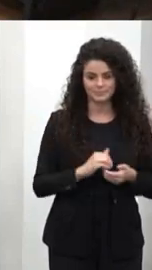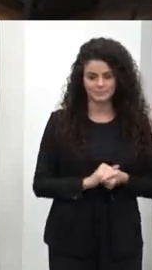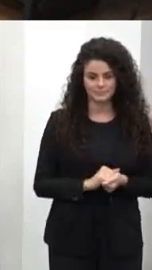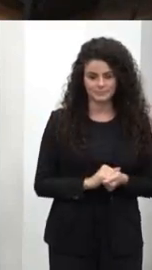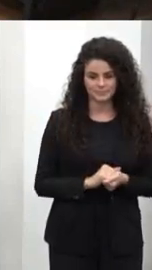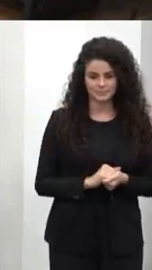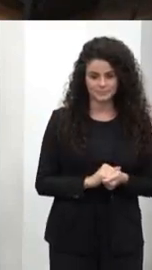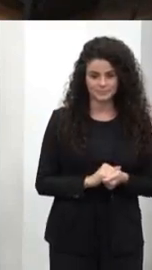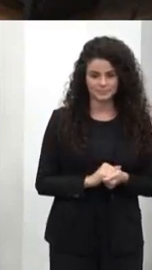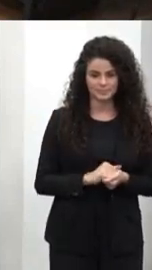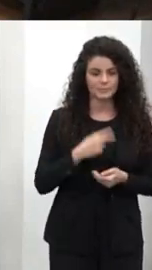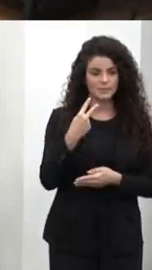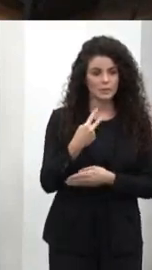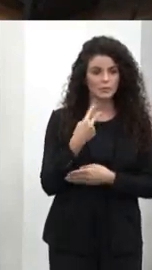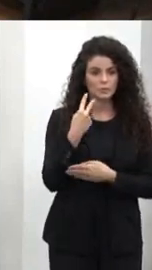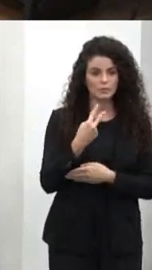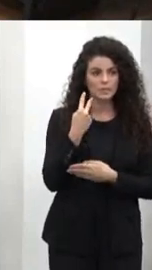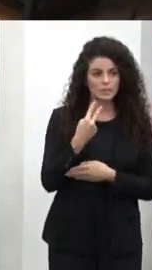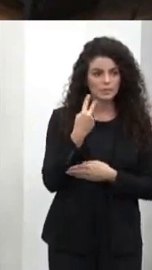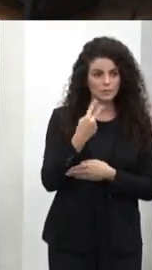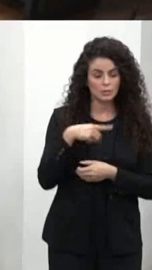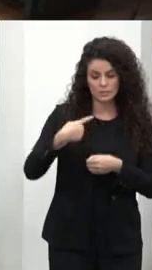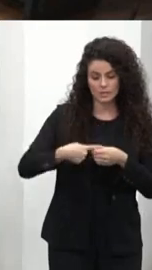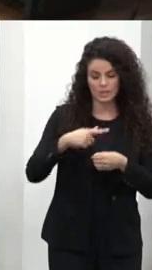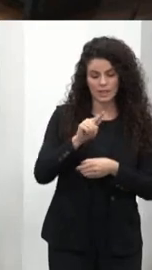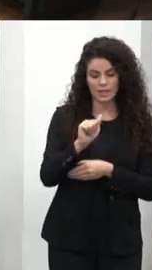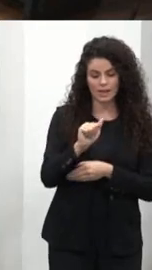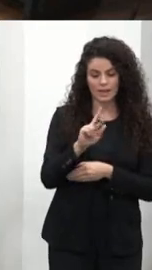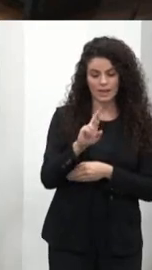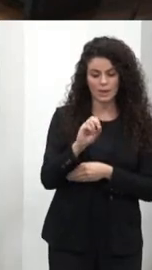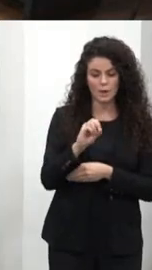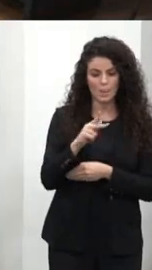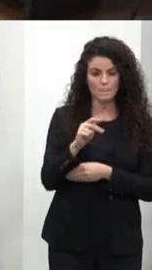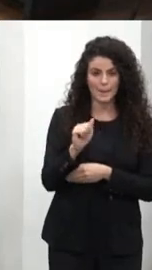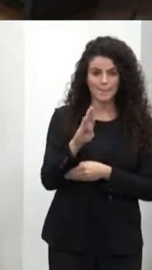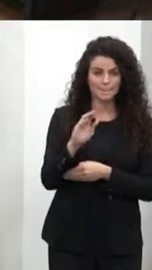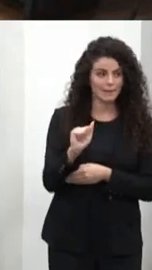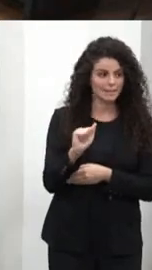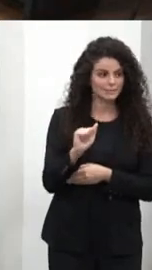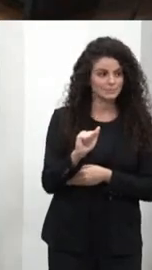senhor vereador do município de Garopaba Jean Ricardo Antunes